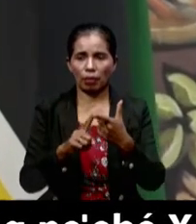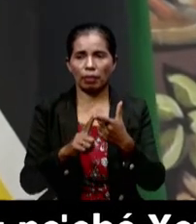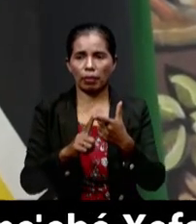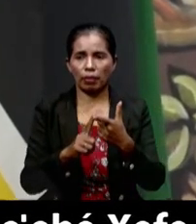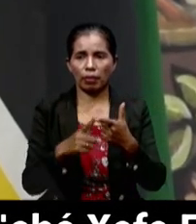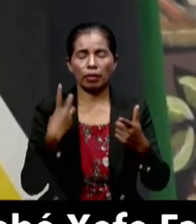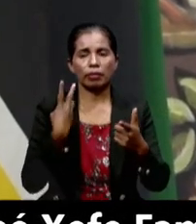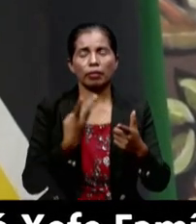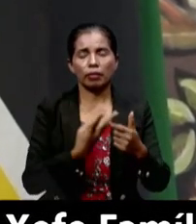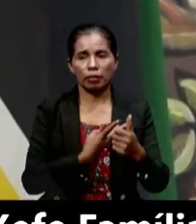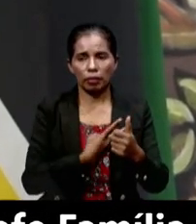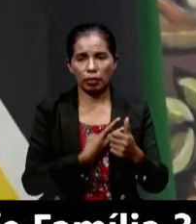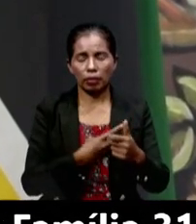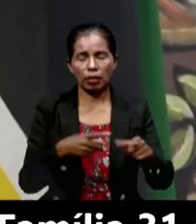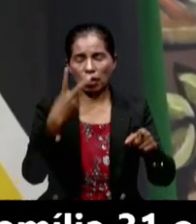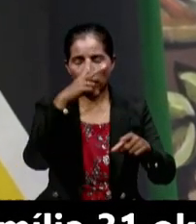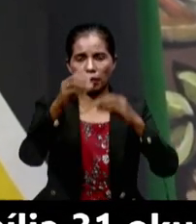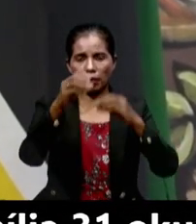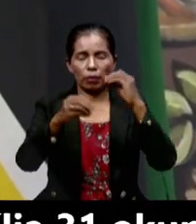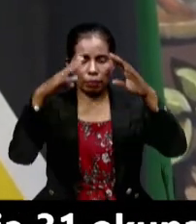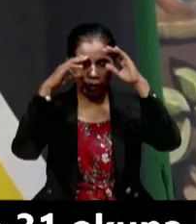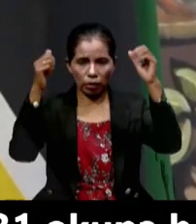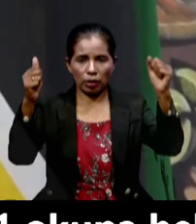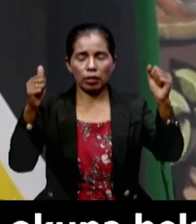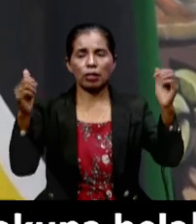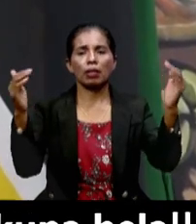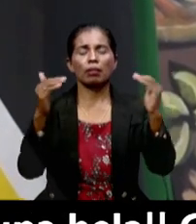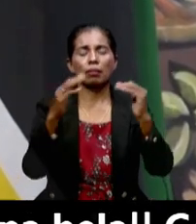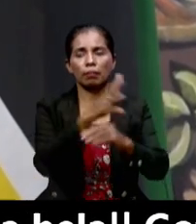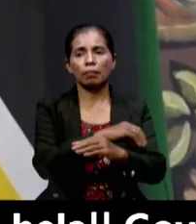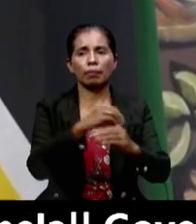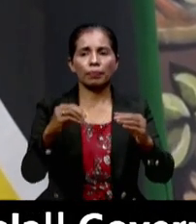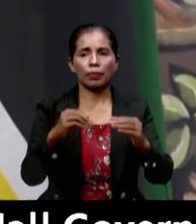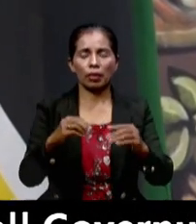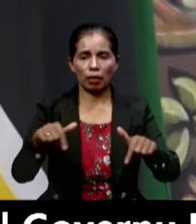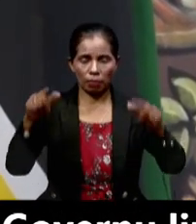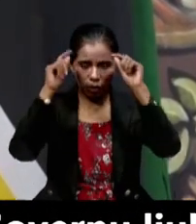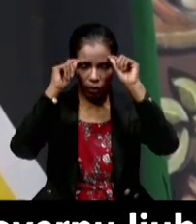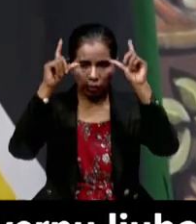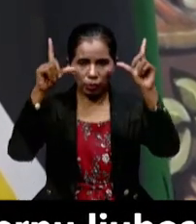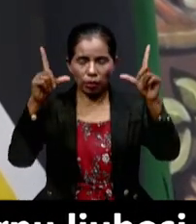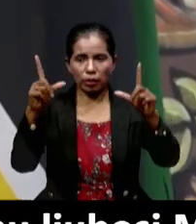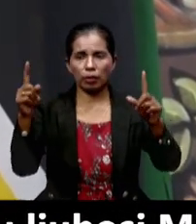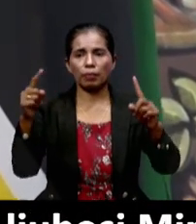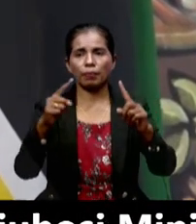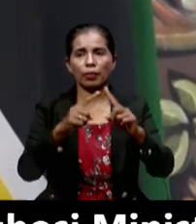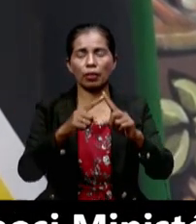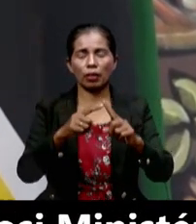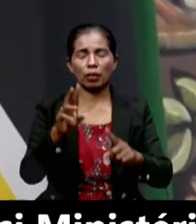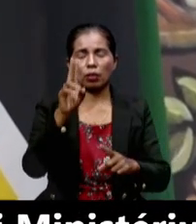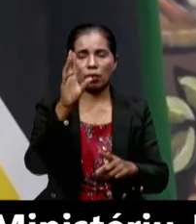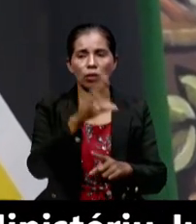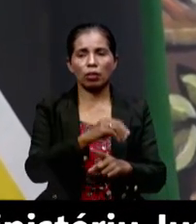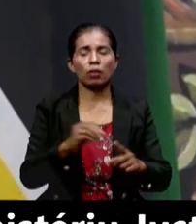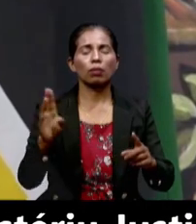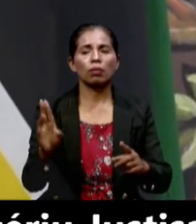com a vinda da Presidente da Assembleia de Timor-Leste, uma oportunidade